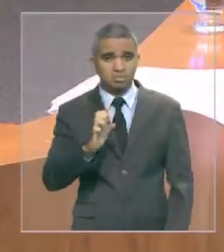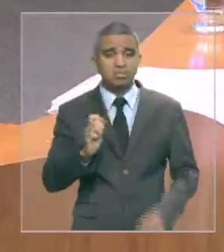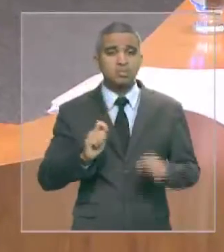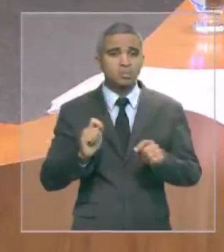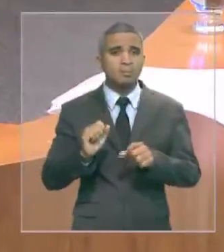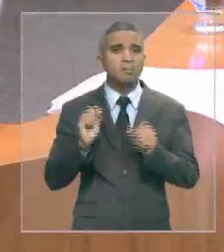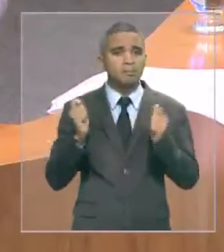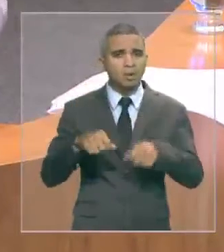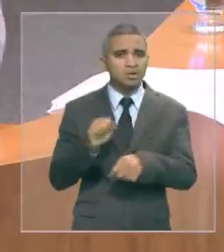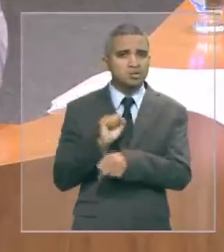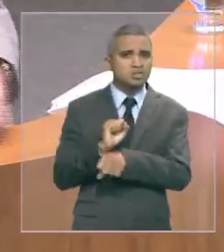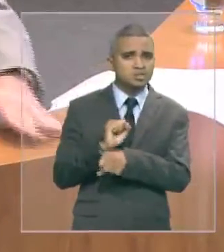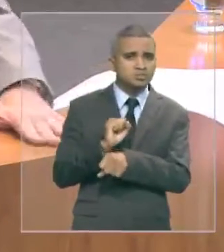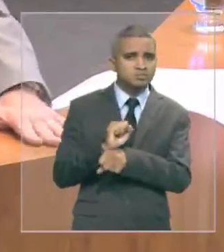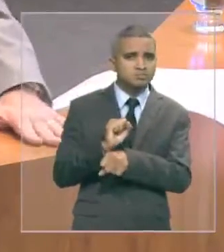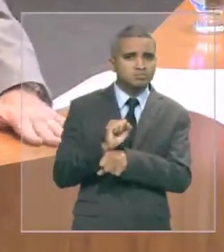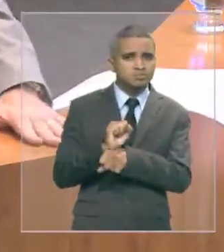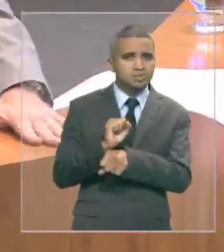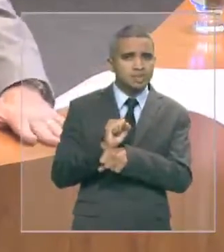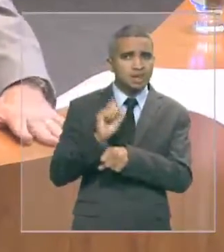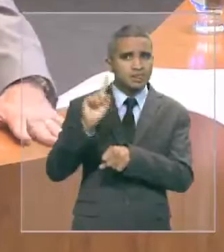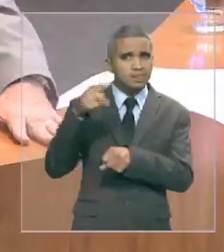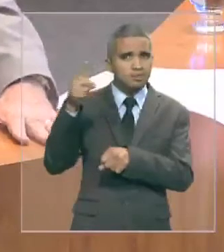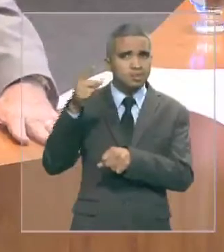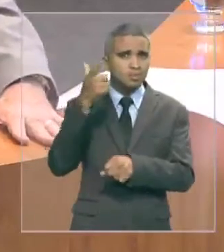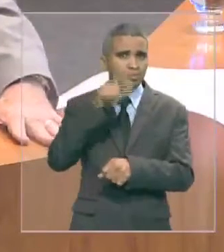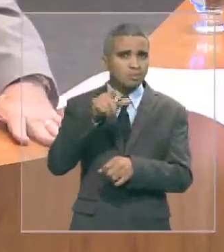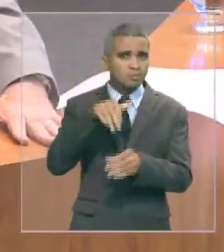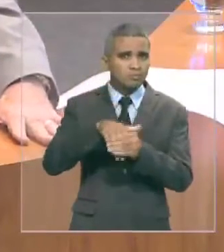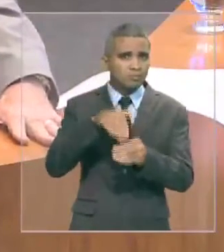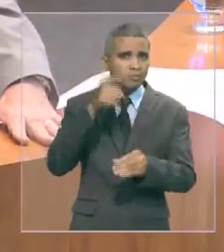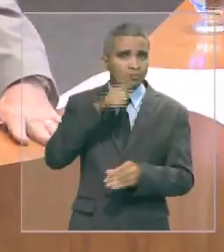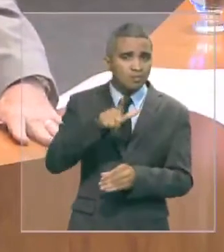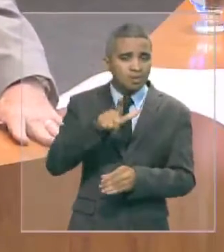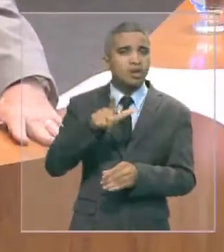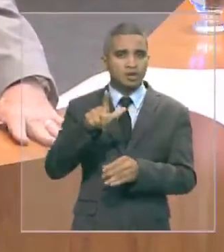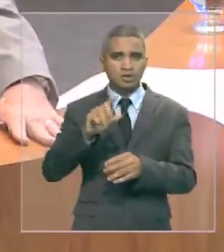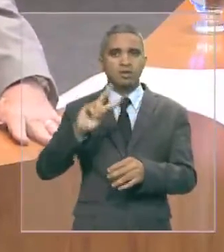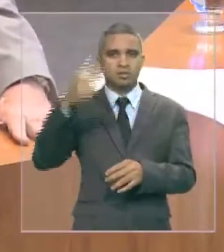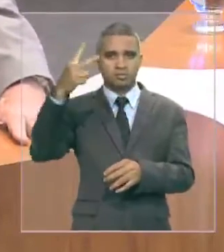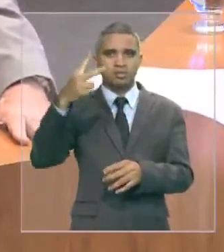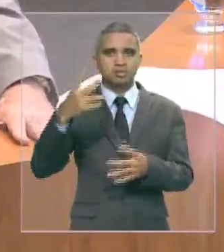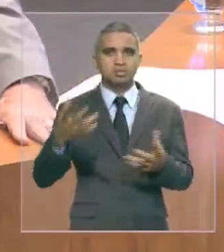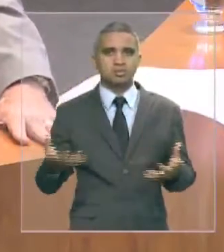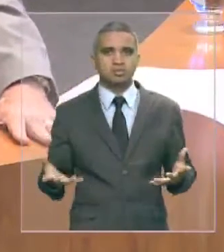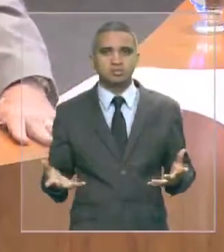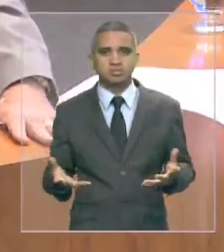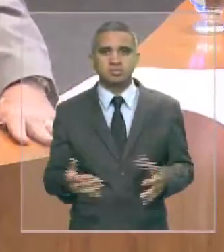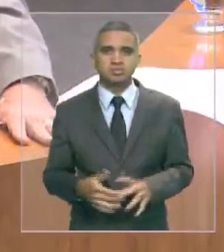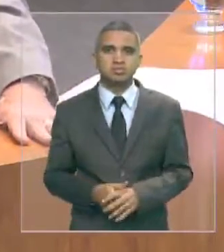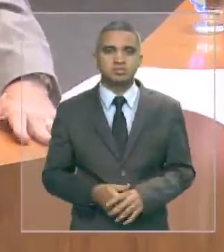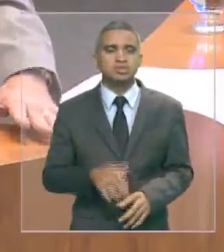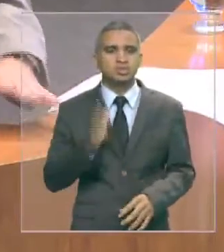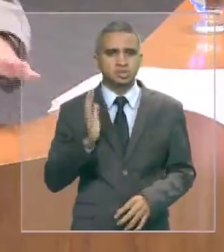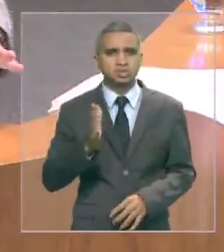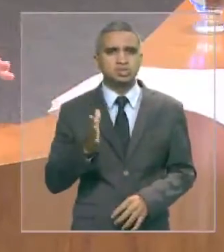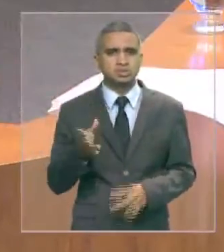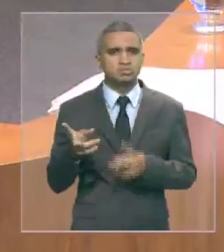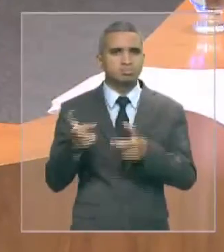das eleições. Seria muita demagogia, deputada Graça Paz. Nós vimos isto numa eleição